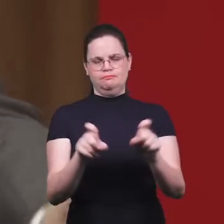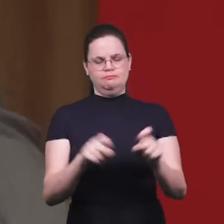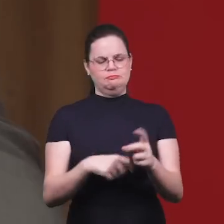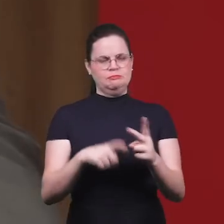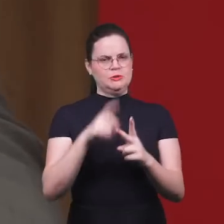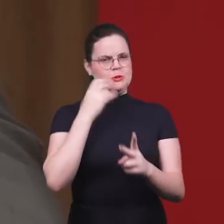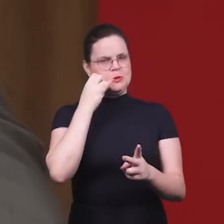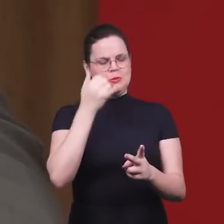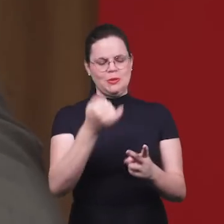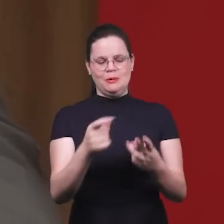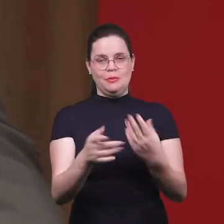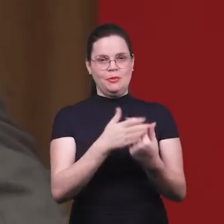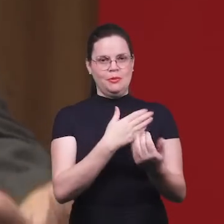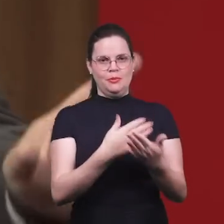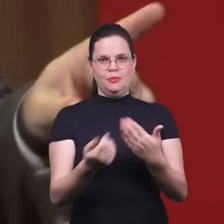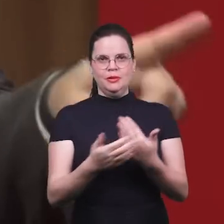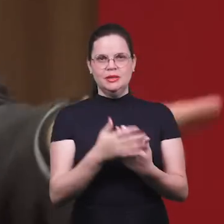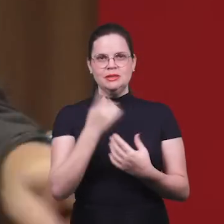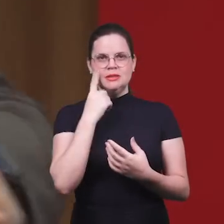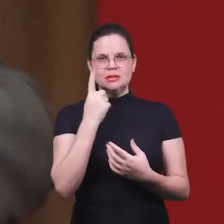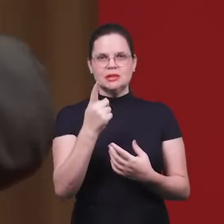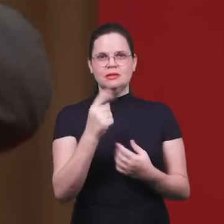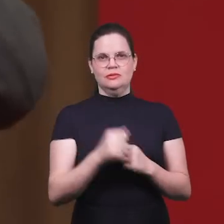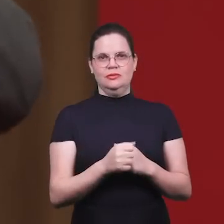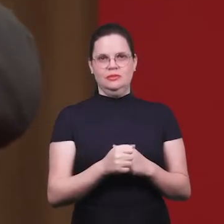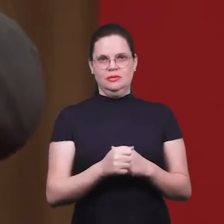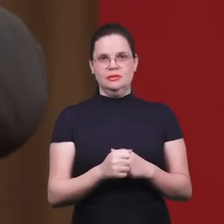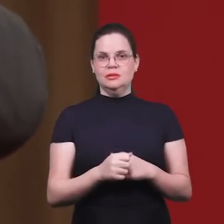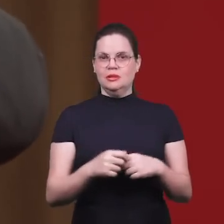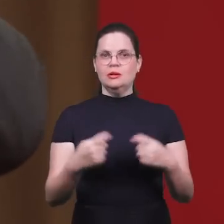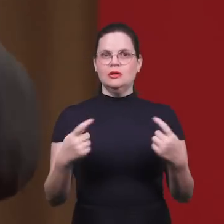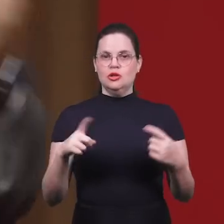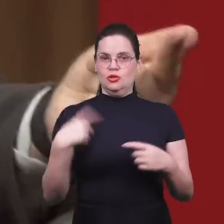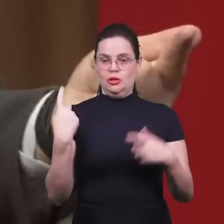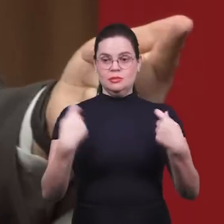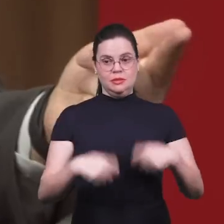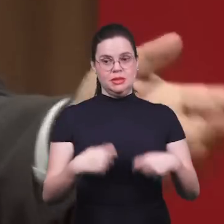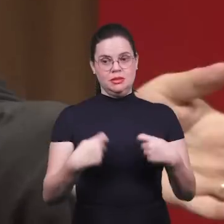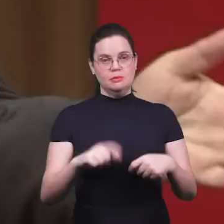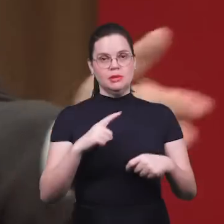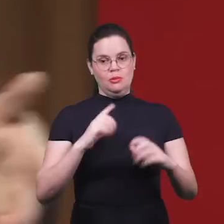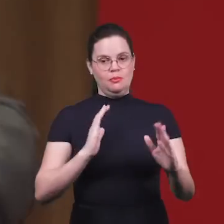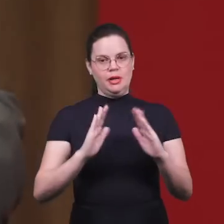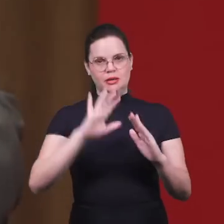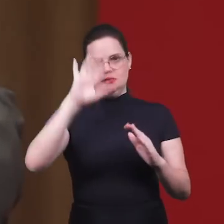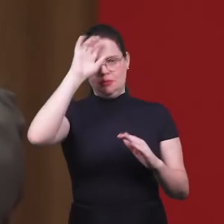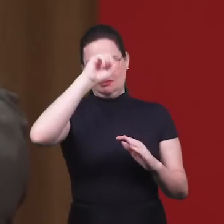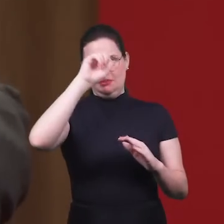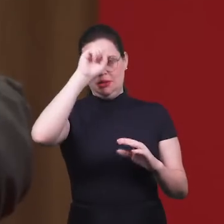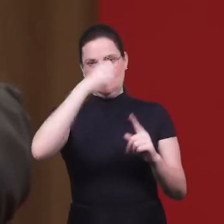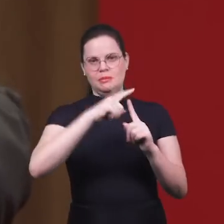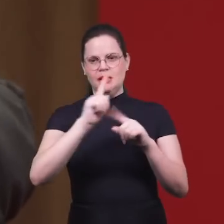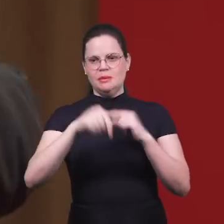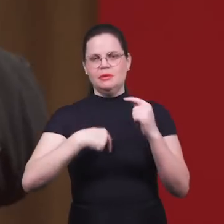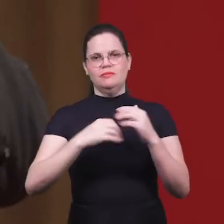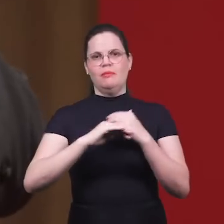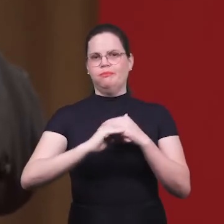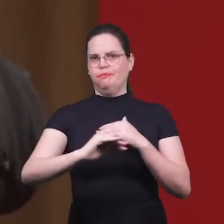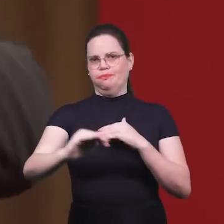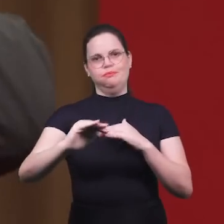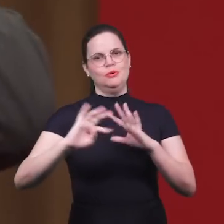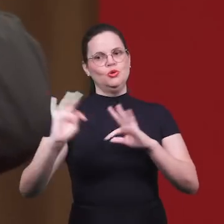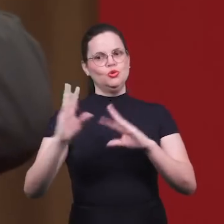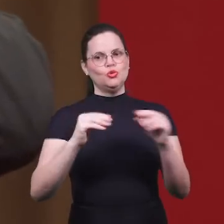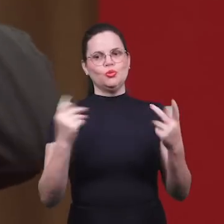seu celular. Então hoje ainda tem uma curva da gente aprender, mas já ela vai ser padrão. E aí, como